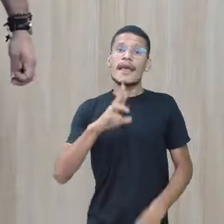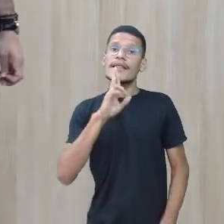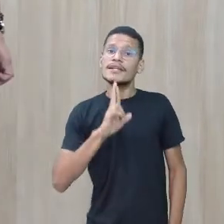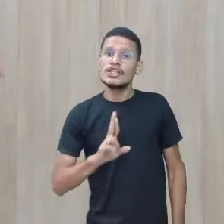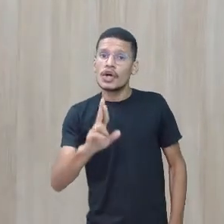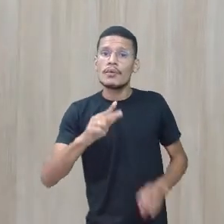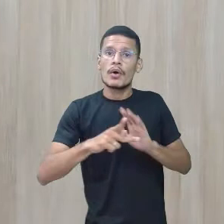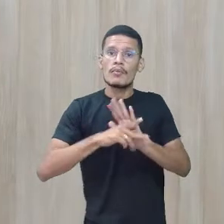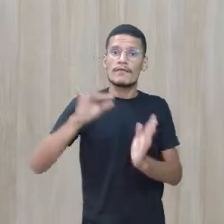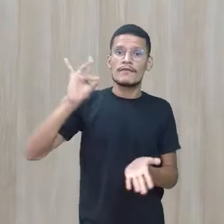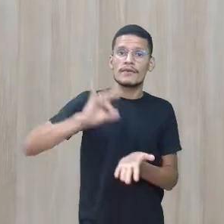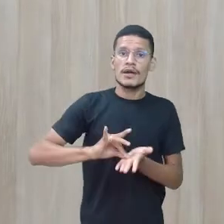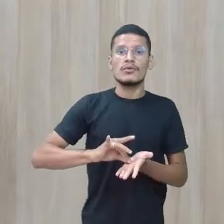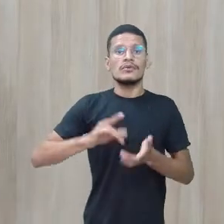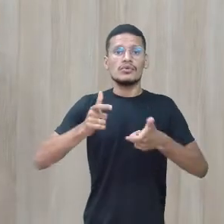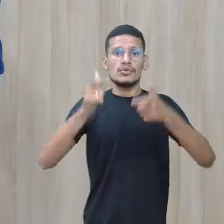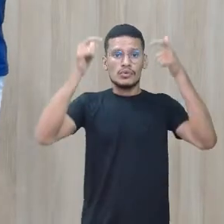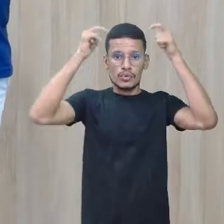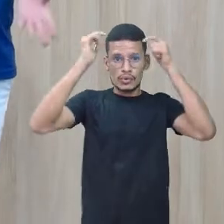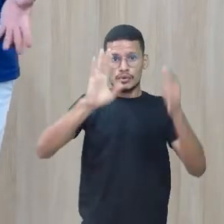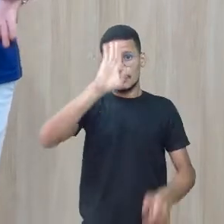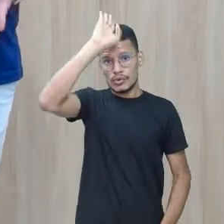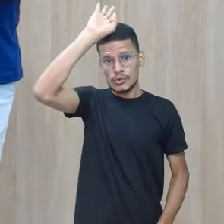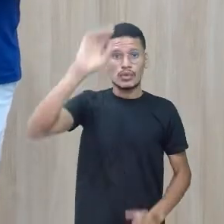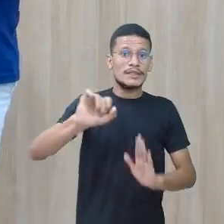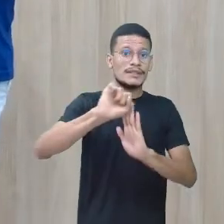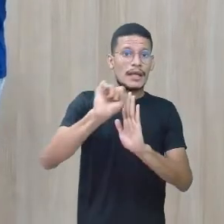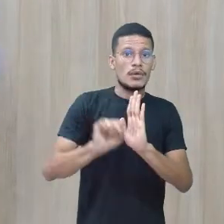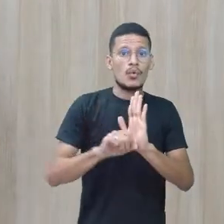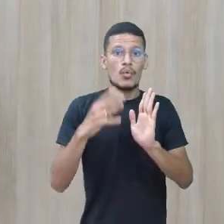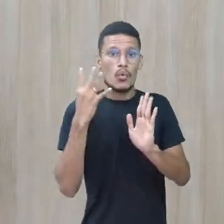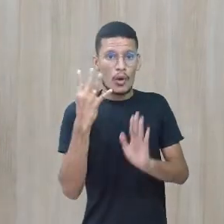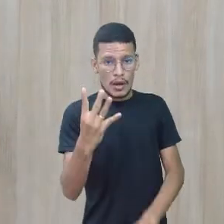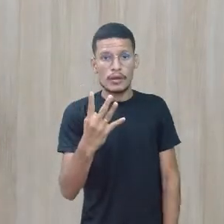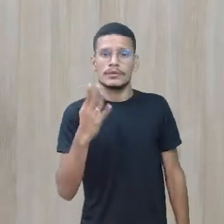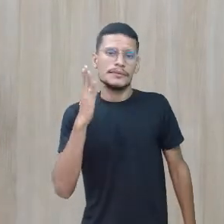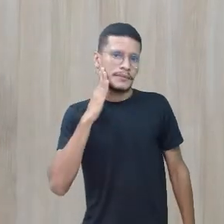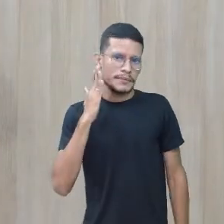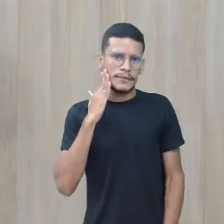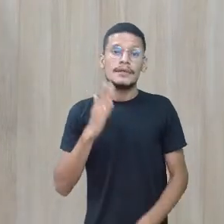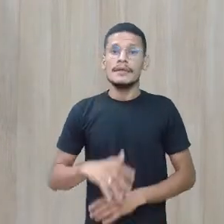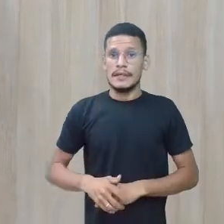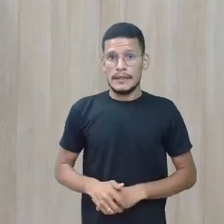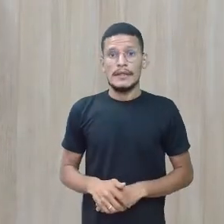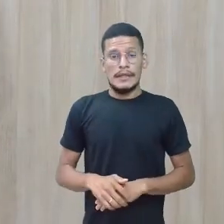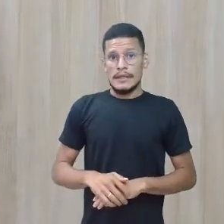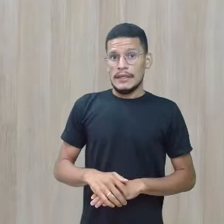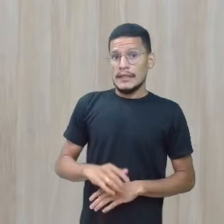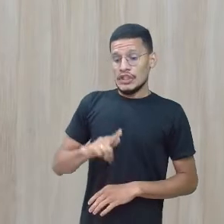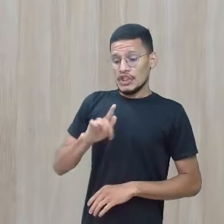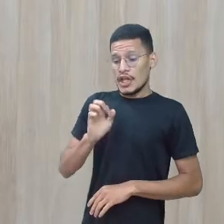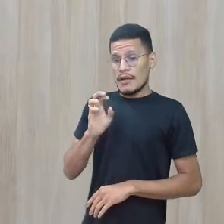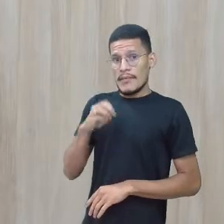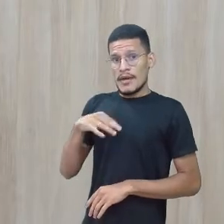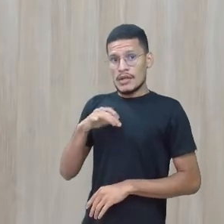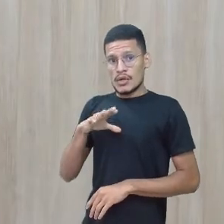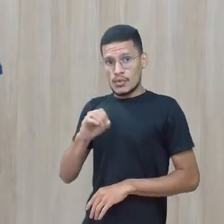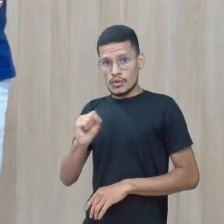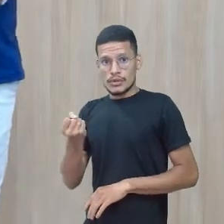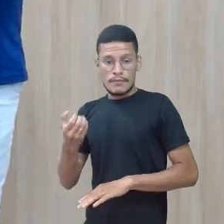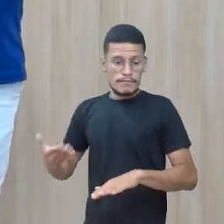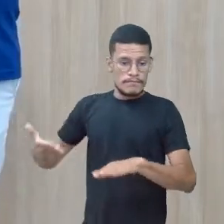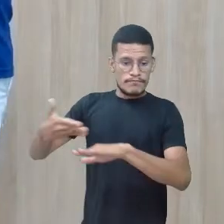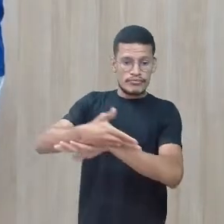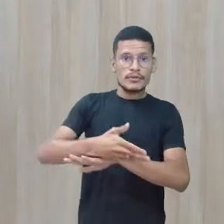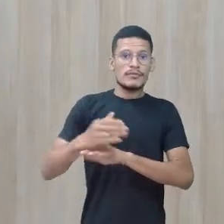oficial do Império Romano desde o século IV, né? Então, quando os germânicos invadiram